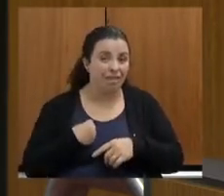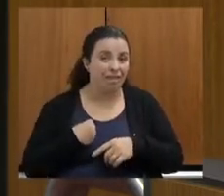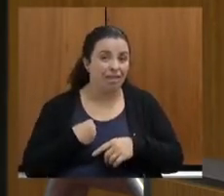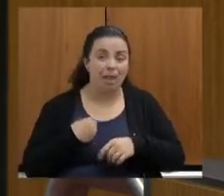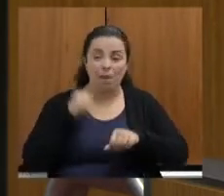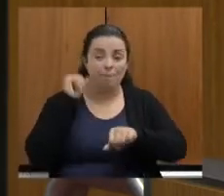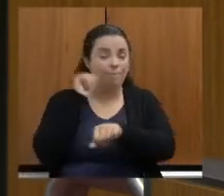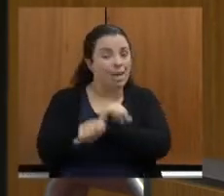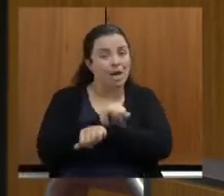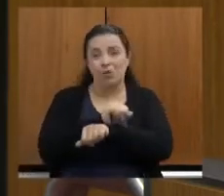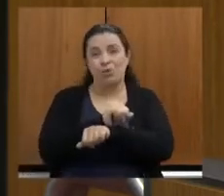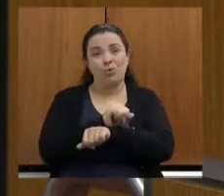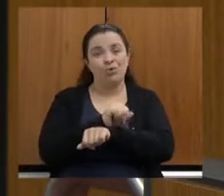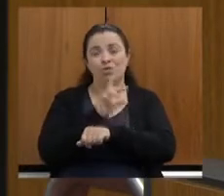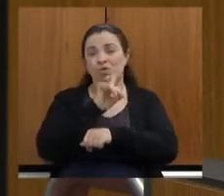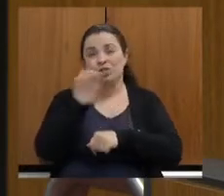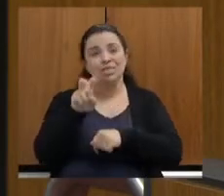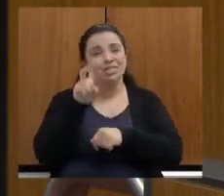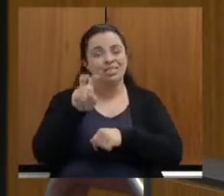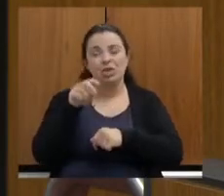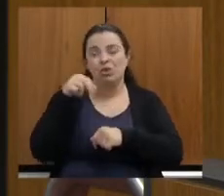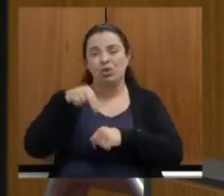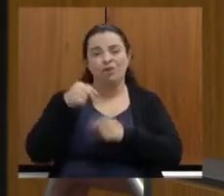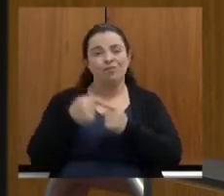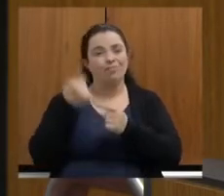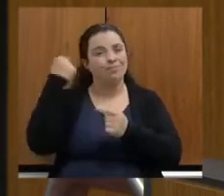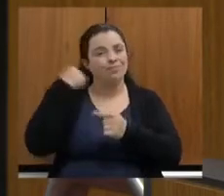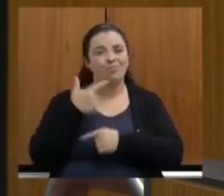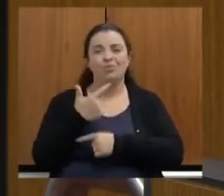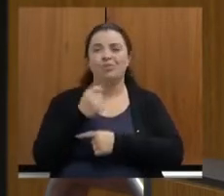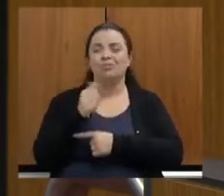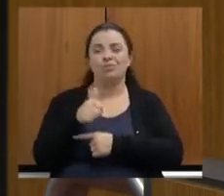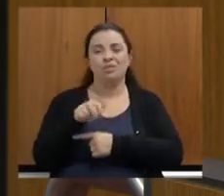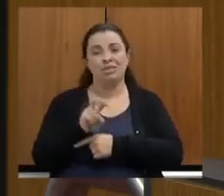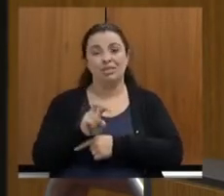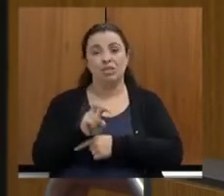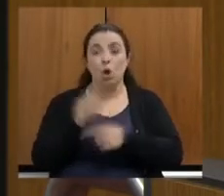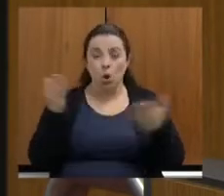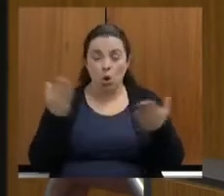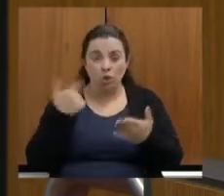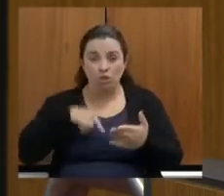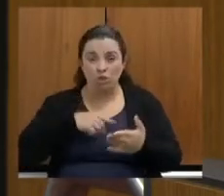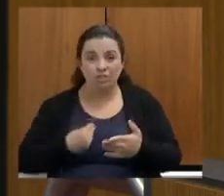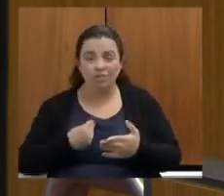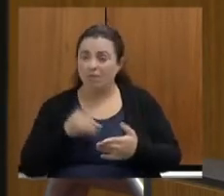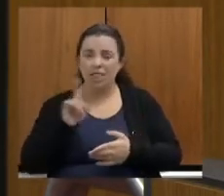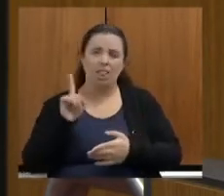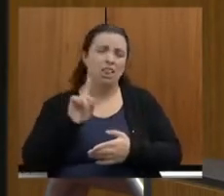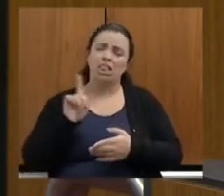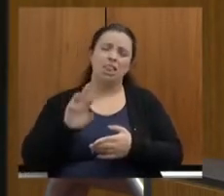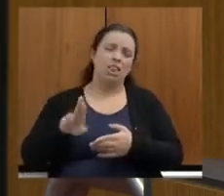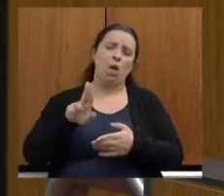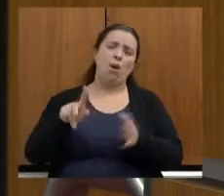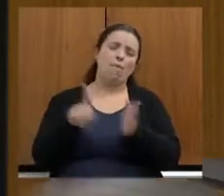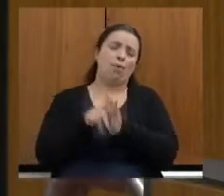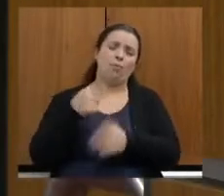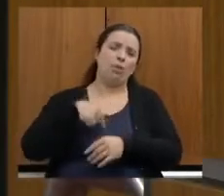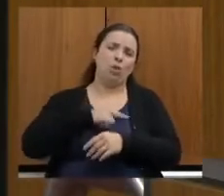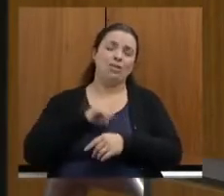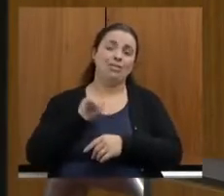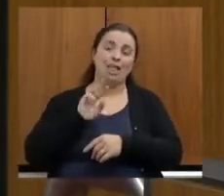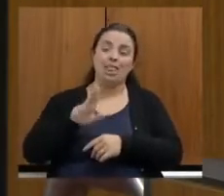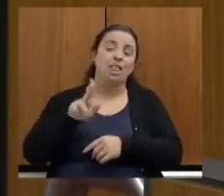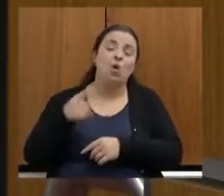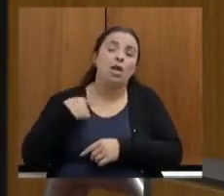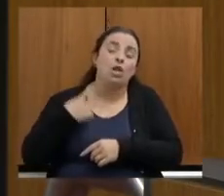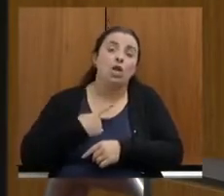cinco de novembro de 2015 essa vida que a gente tem hoje ela não nos pertence não é a vida que nós projetamos não